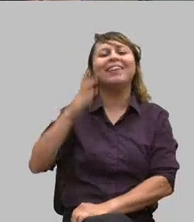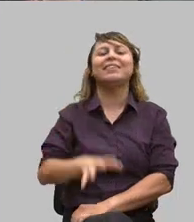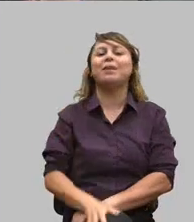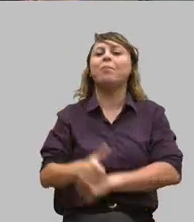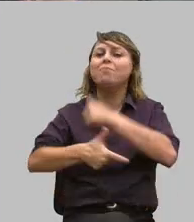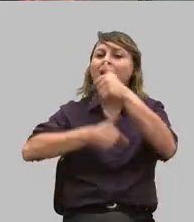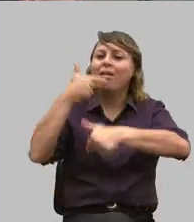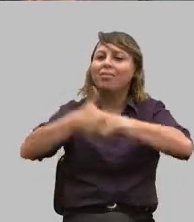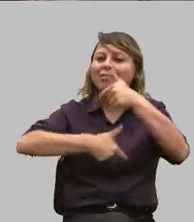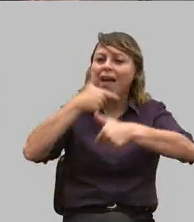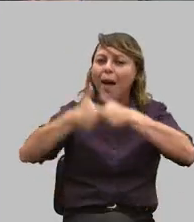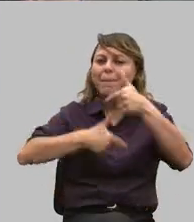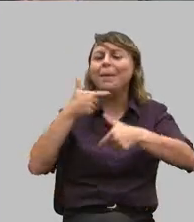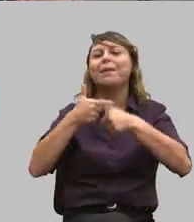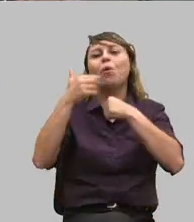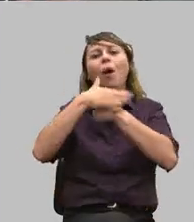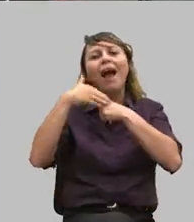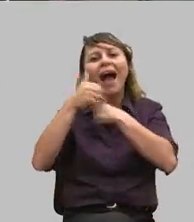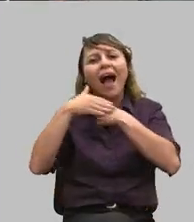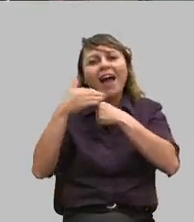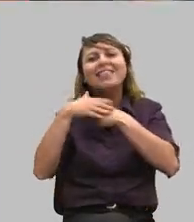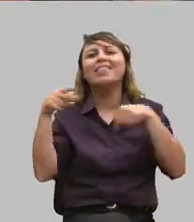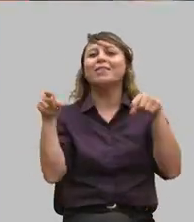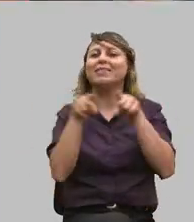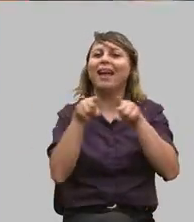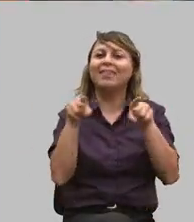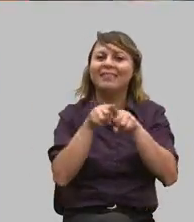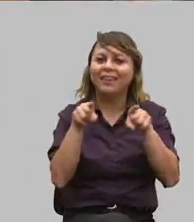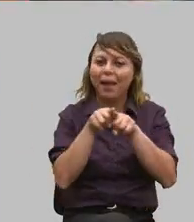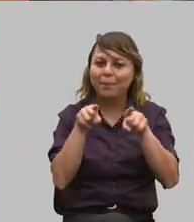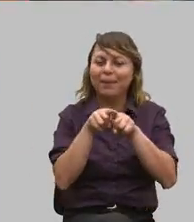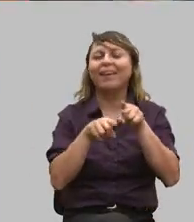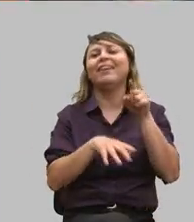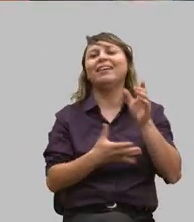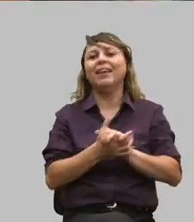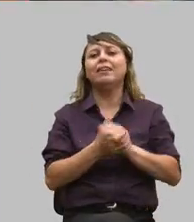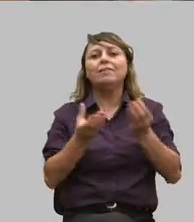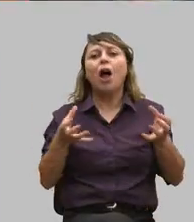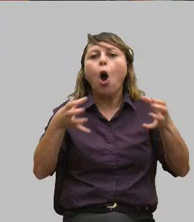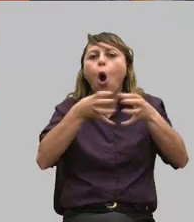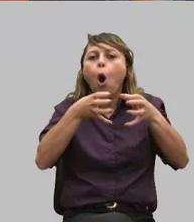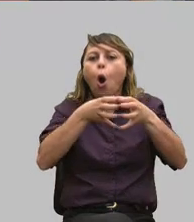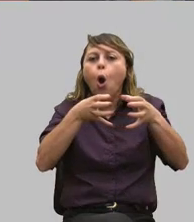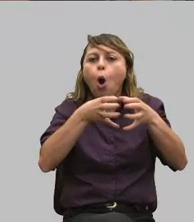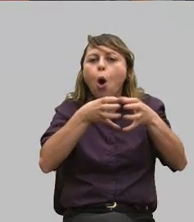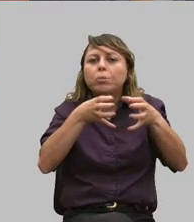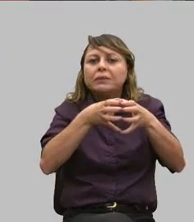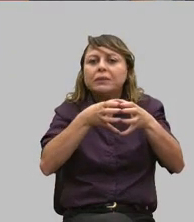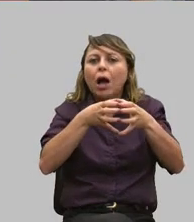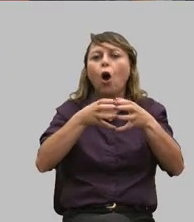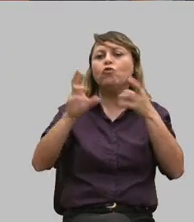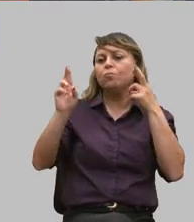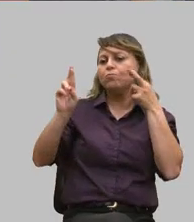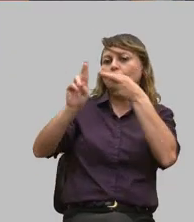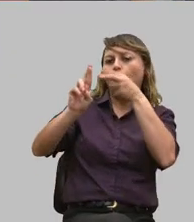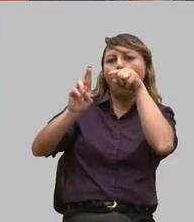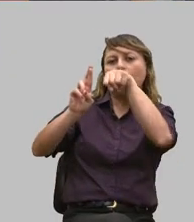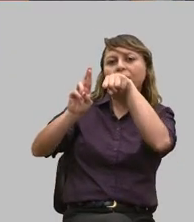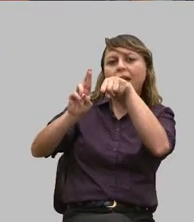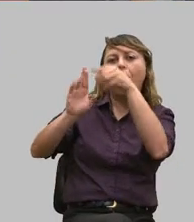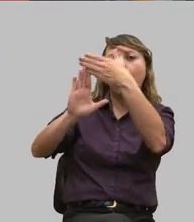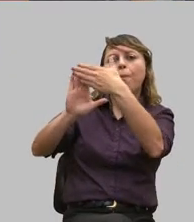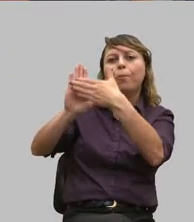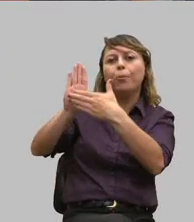trabalho e pelo caminho em que elas fizeram essa essa comissão enxergar esse programa tão